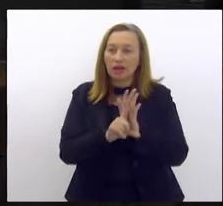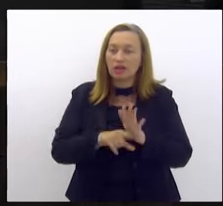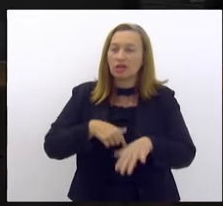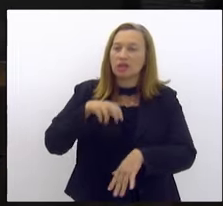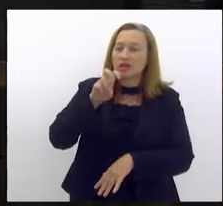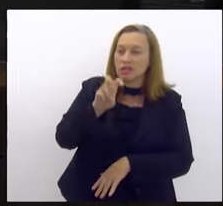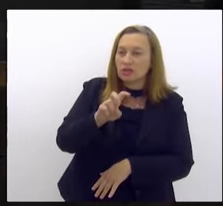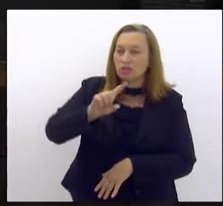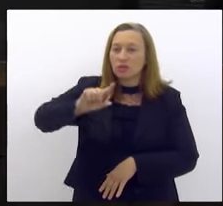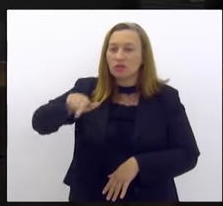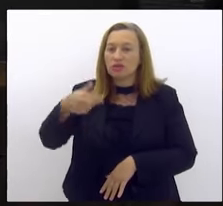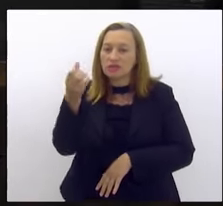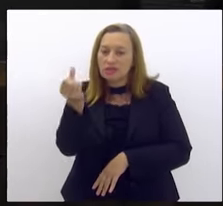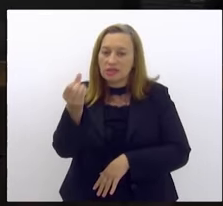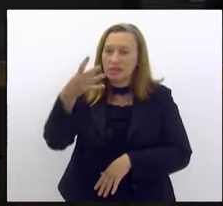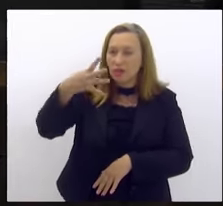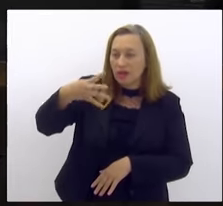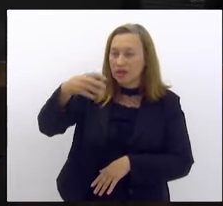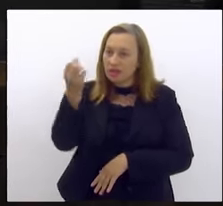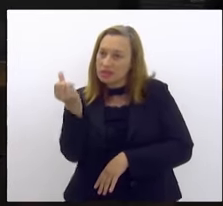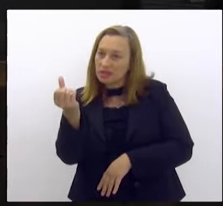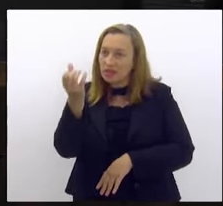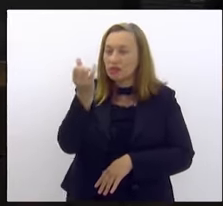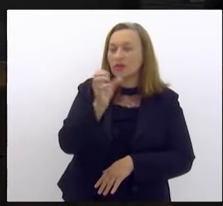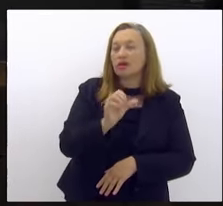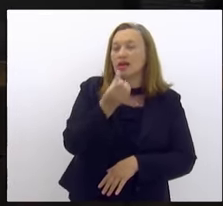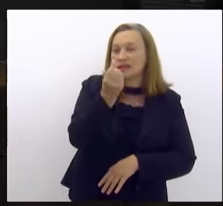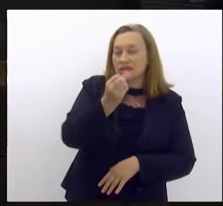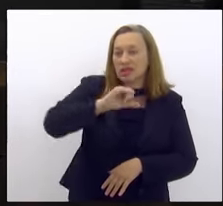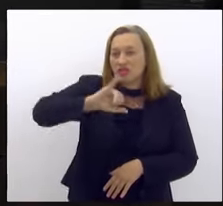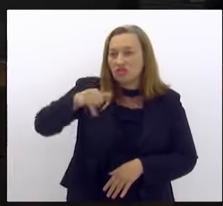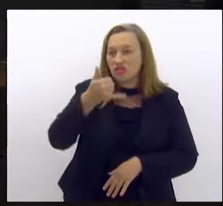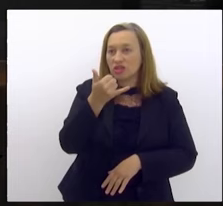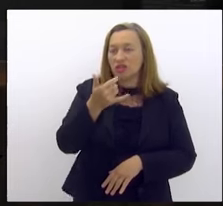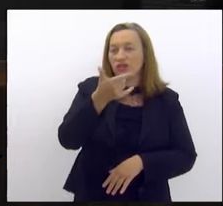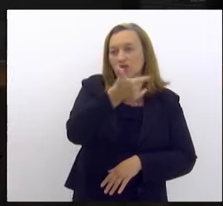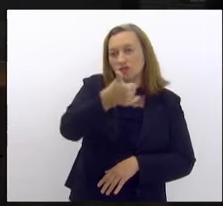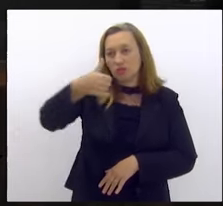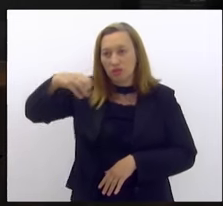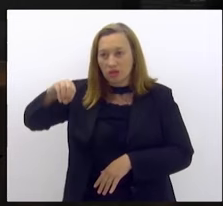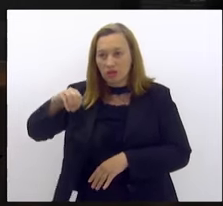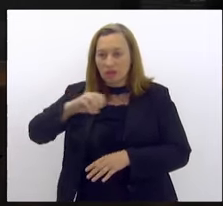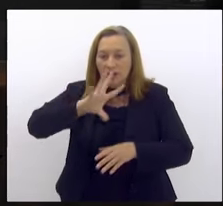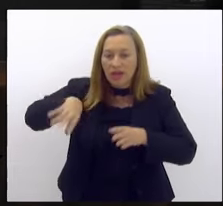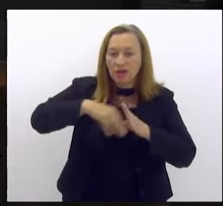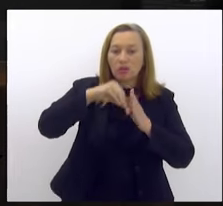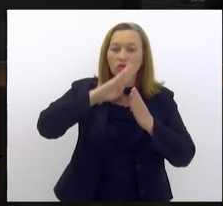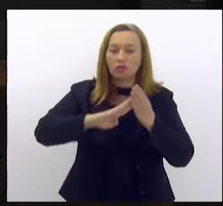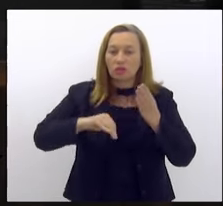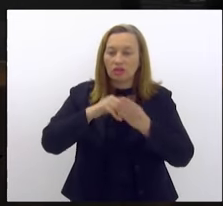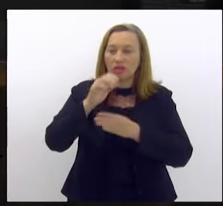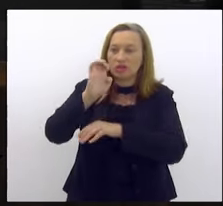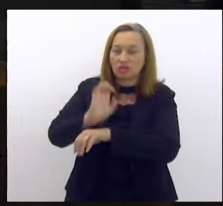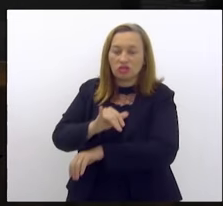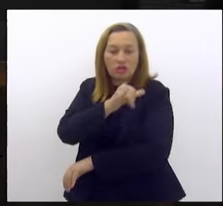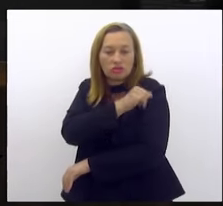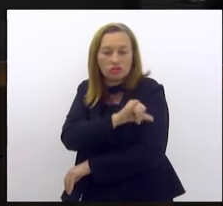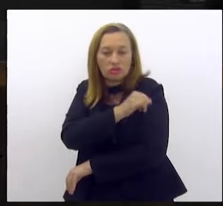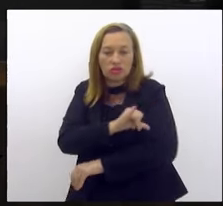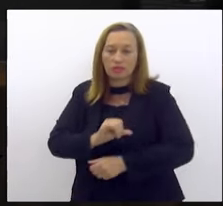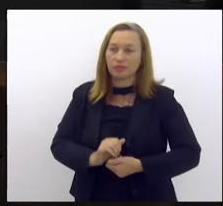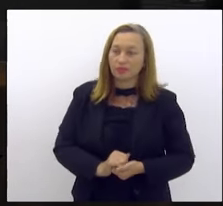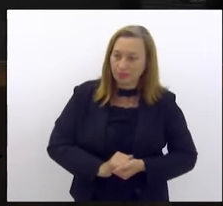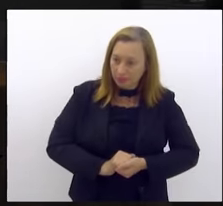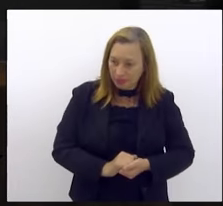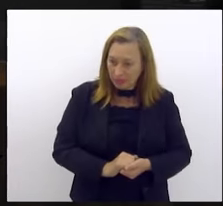número 5.645, de 6 de janeiro de 2010, para incluir no calendário oficial do Estado do Rio de